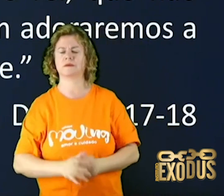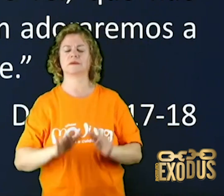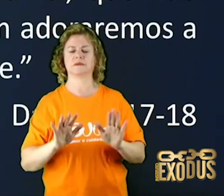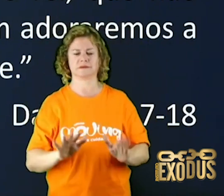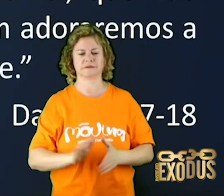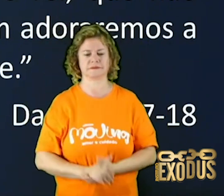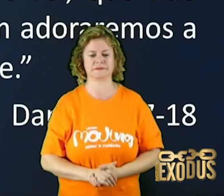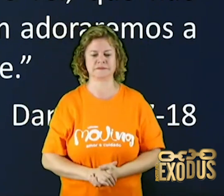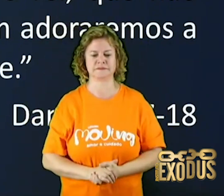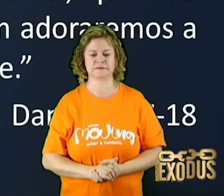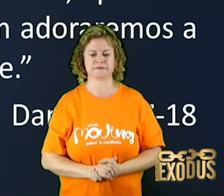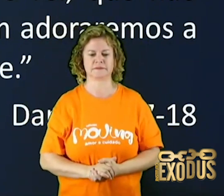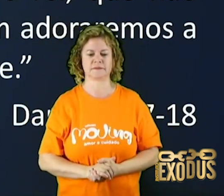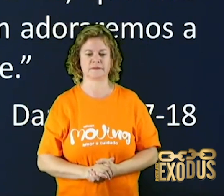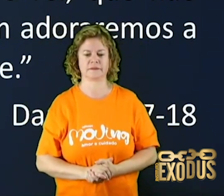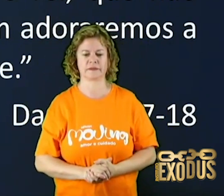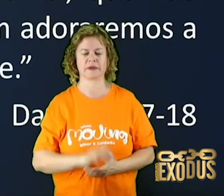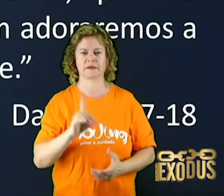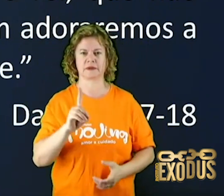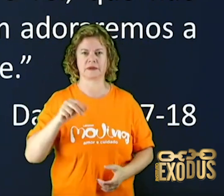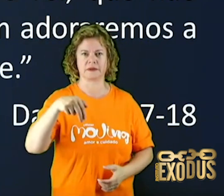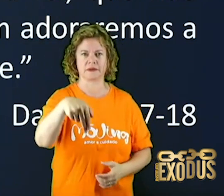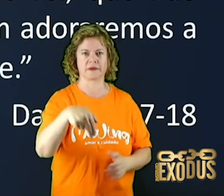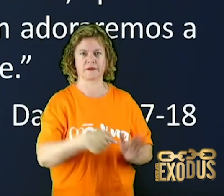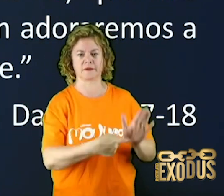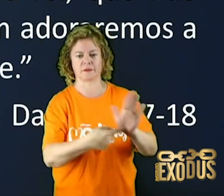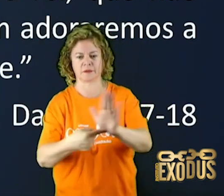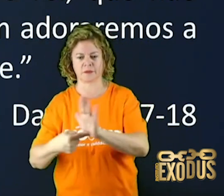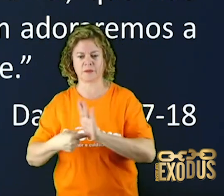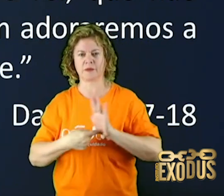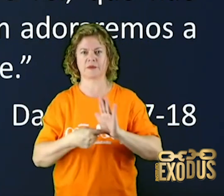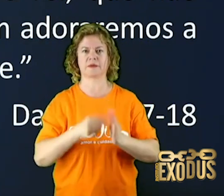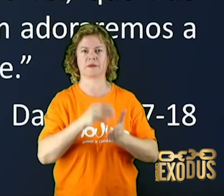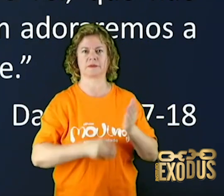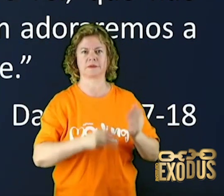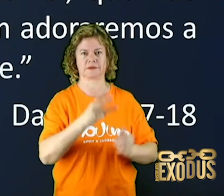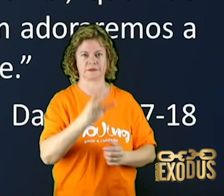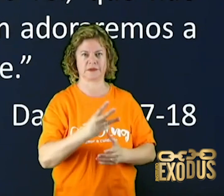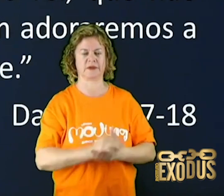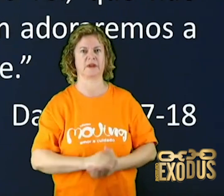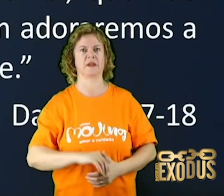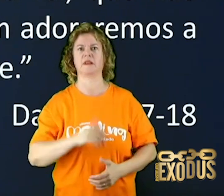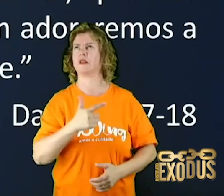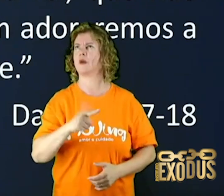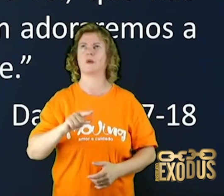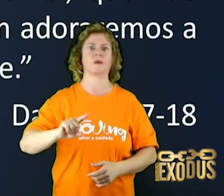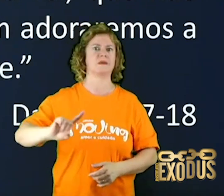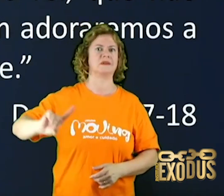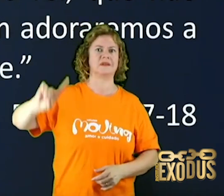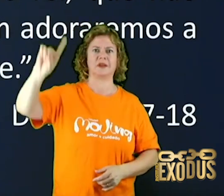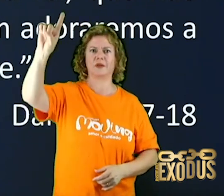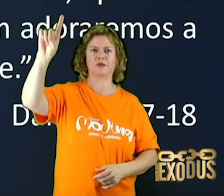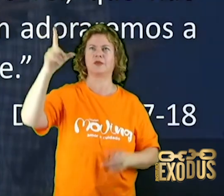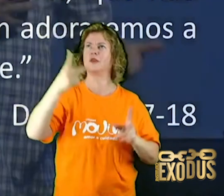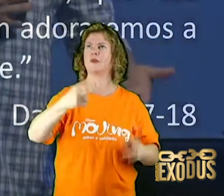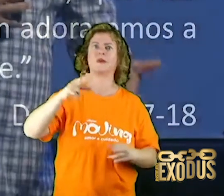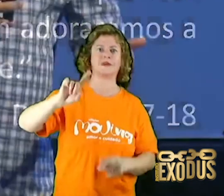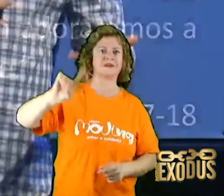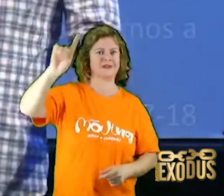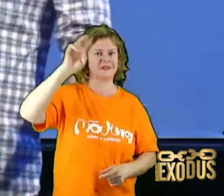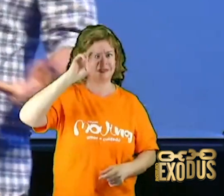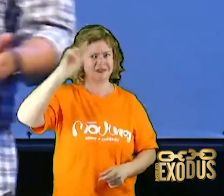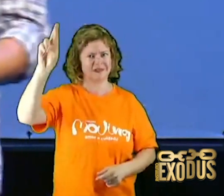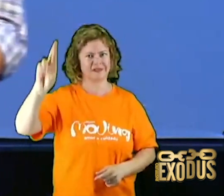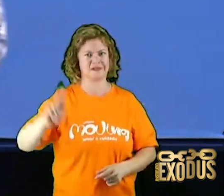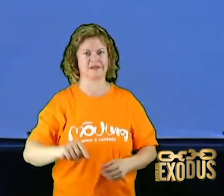livre como o Senhor. Mas antes, eles brigam, Sadraque, Mesaque e Abdinego, na verdade,